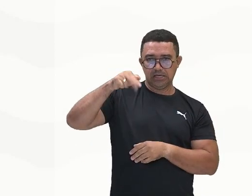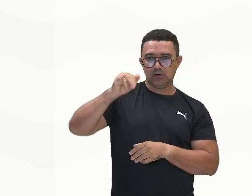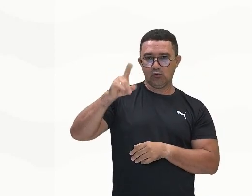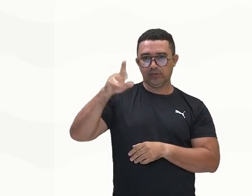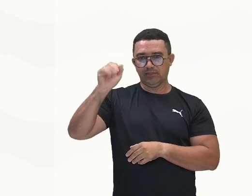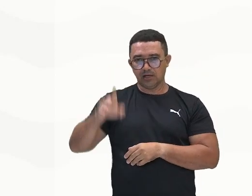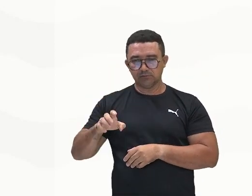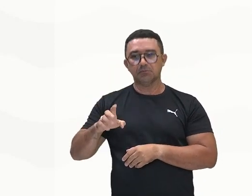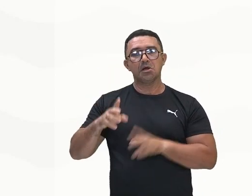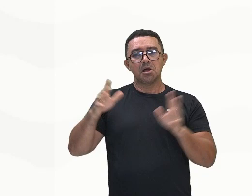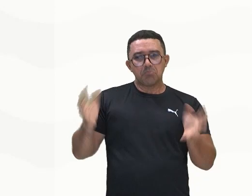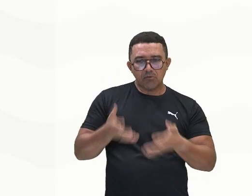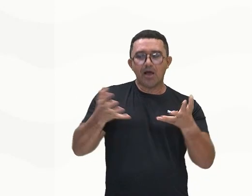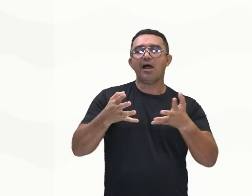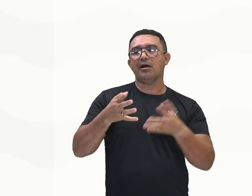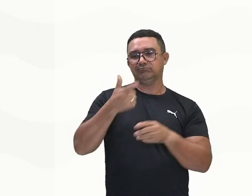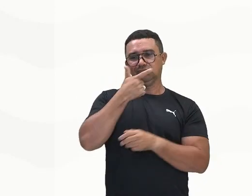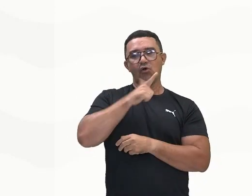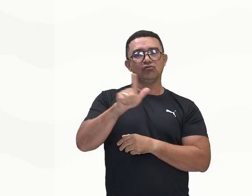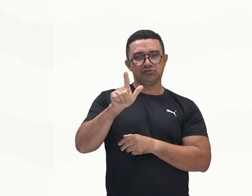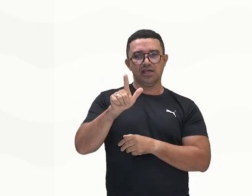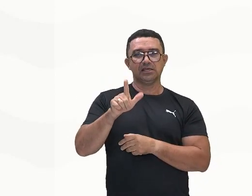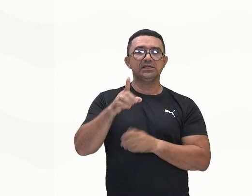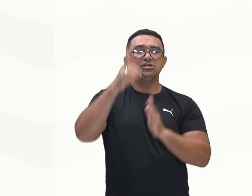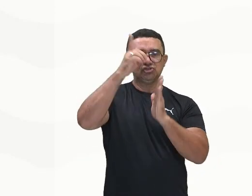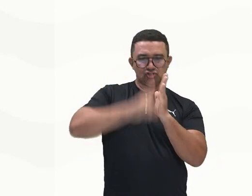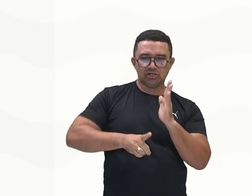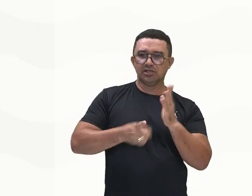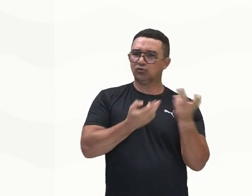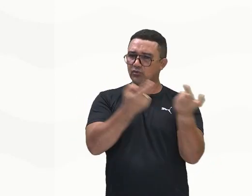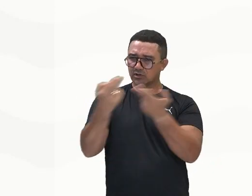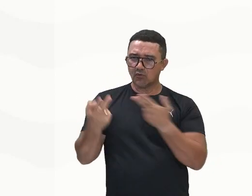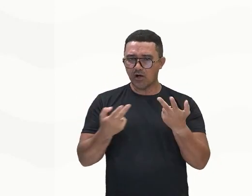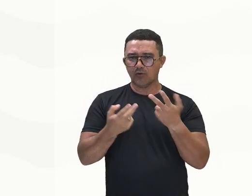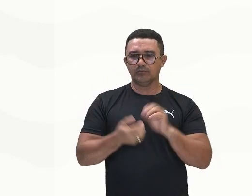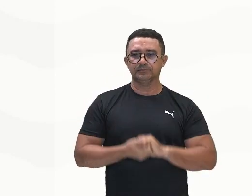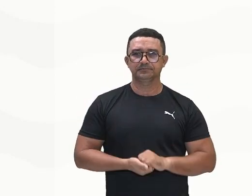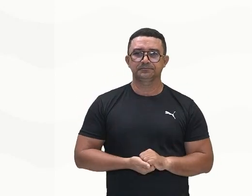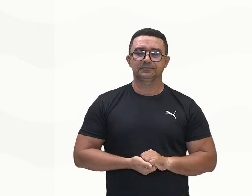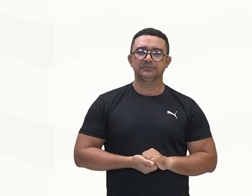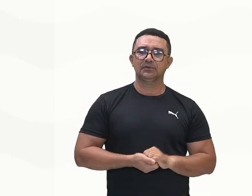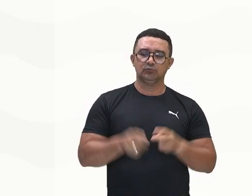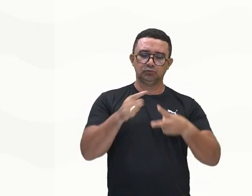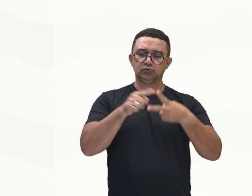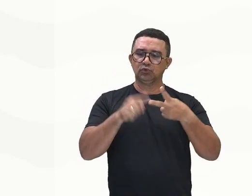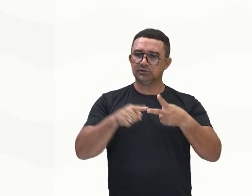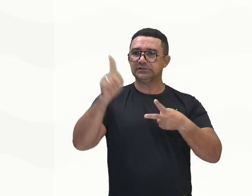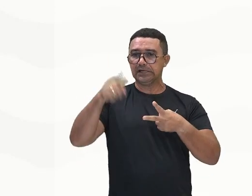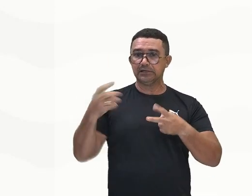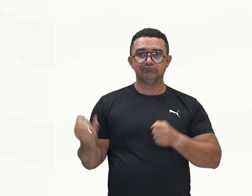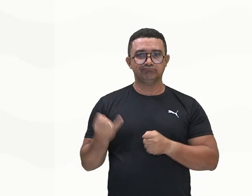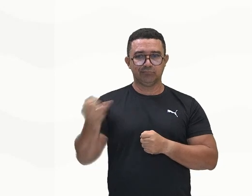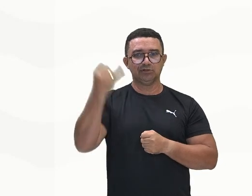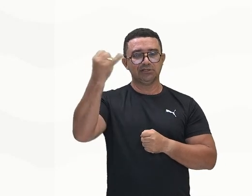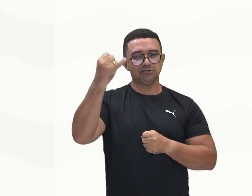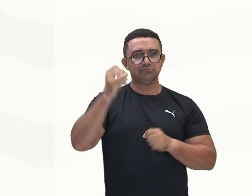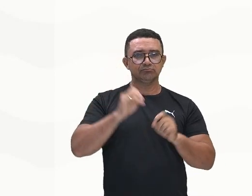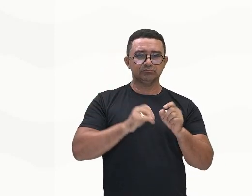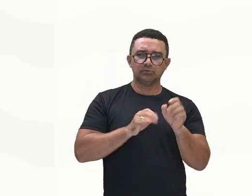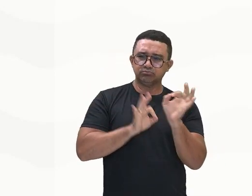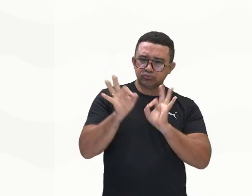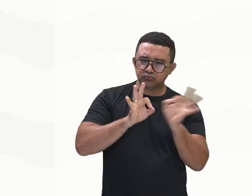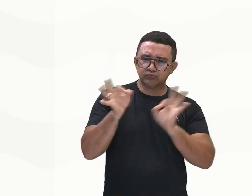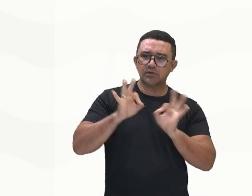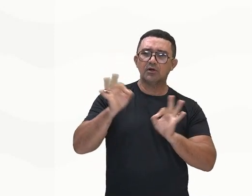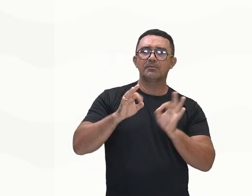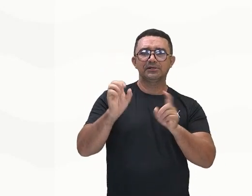Olha só, a igualdade e a equidade são conceitos complementares e é importante trabalhar com ambos para construir uma sociedade mais